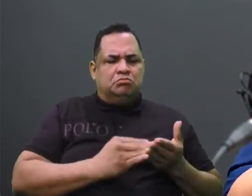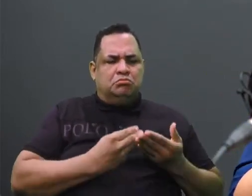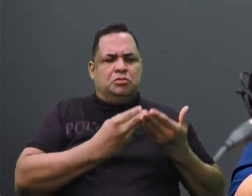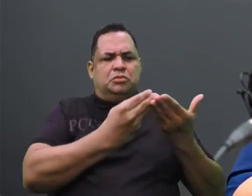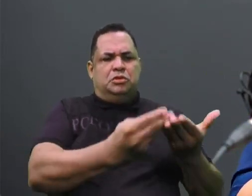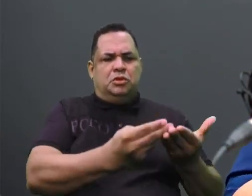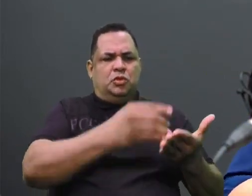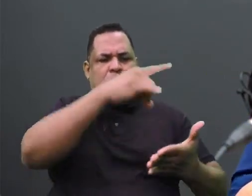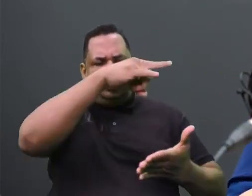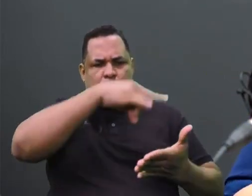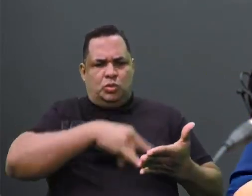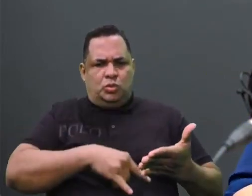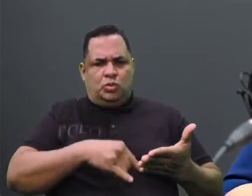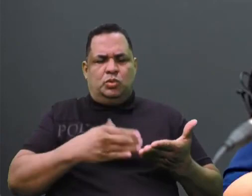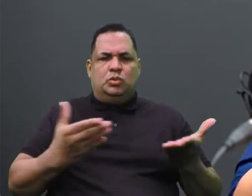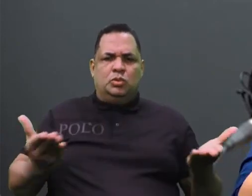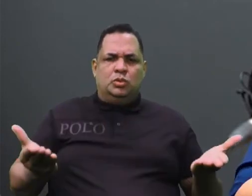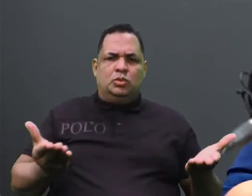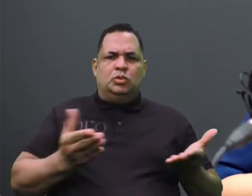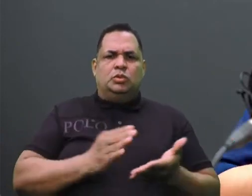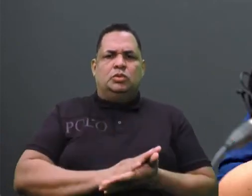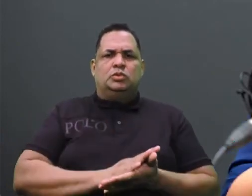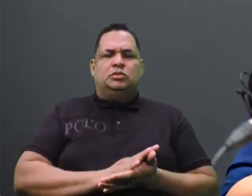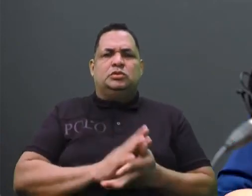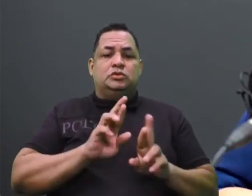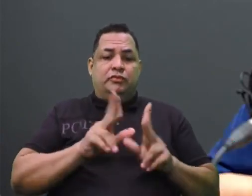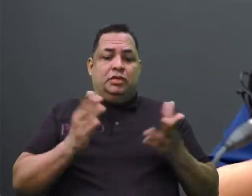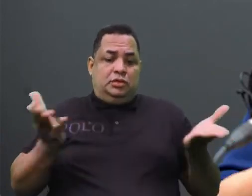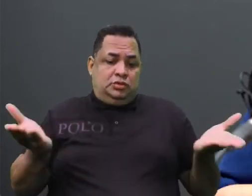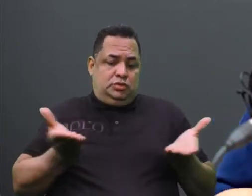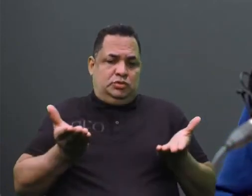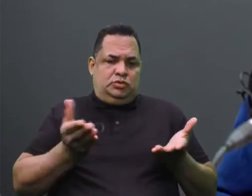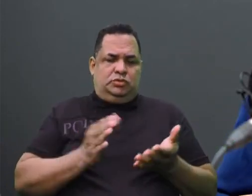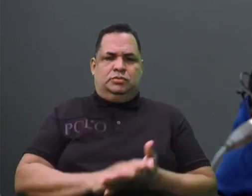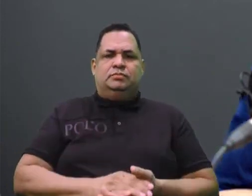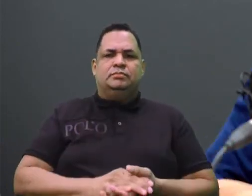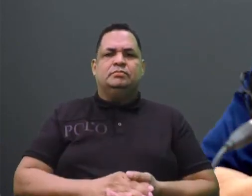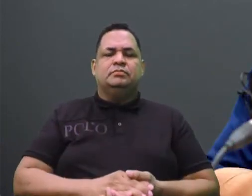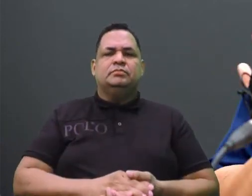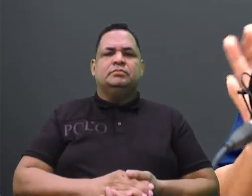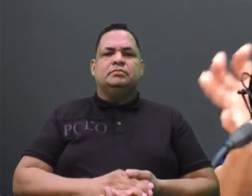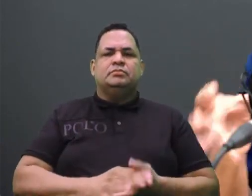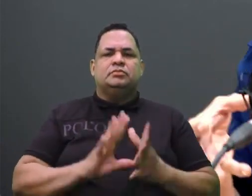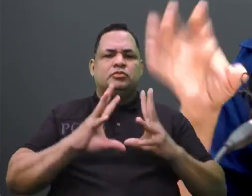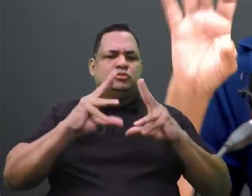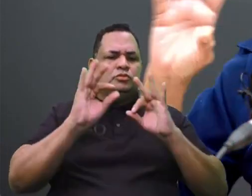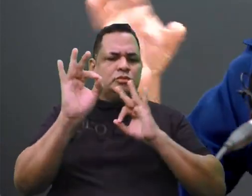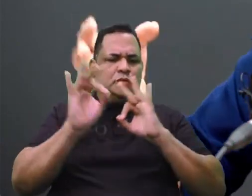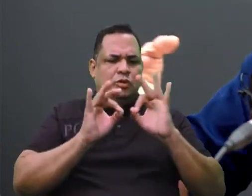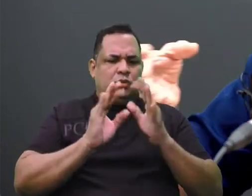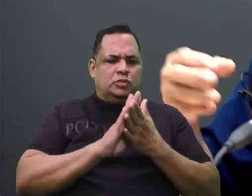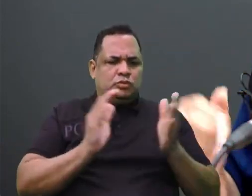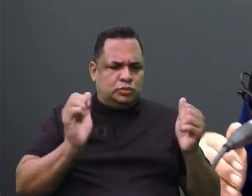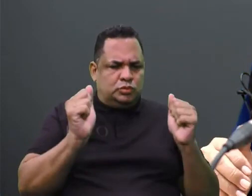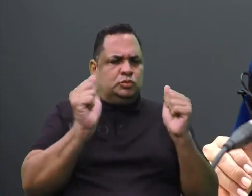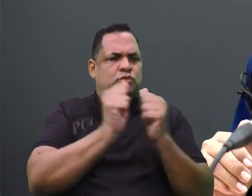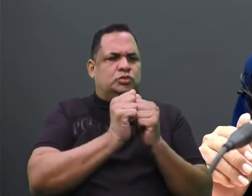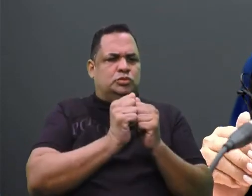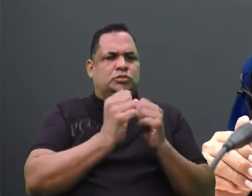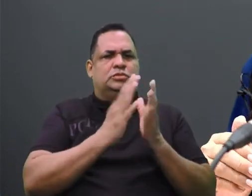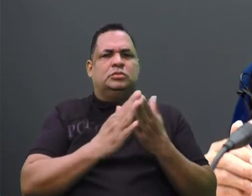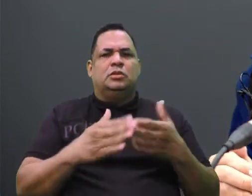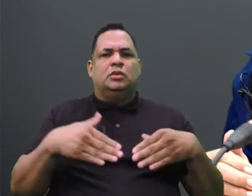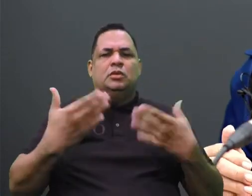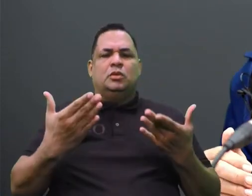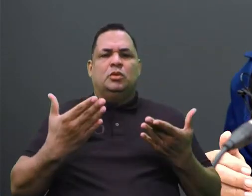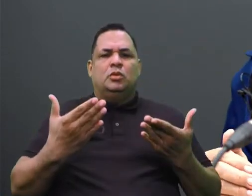no tete-a-tete, diferente de hoje, que os currículos são colocados na internet, etc., né? Então, era tudo muito ali, corpo a corpo.